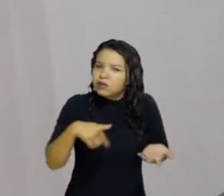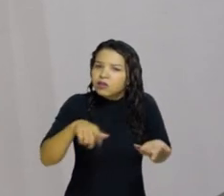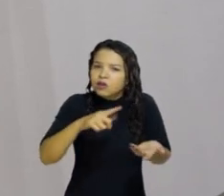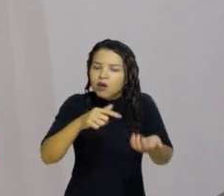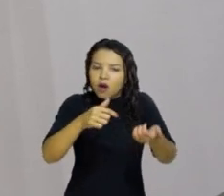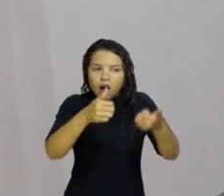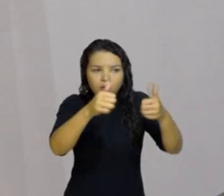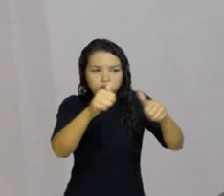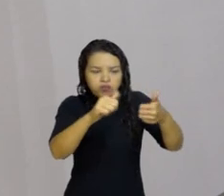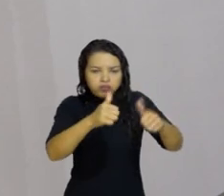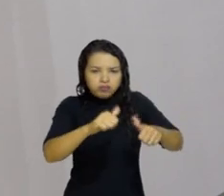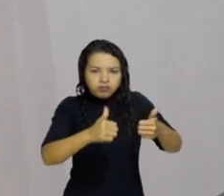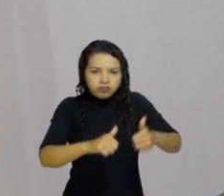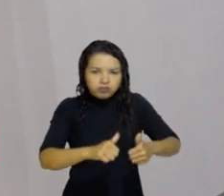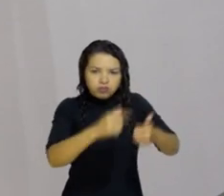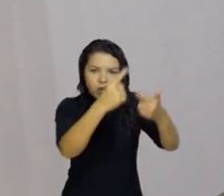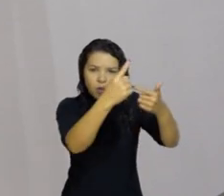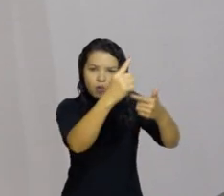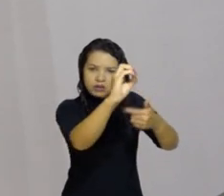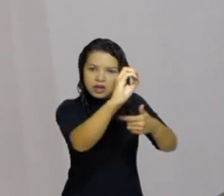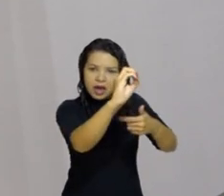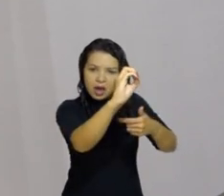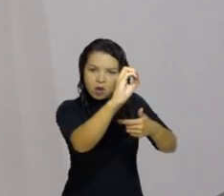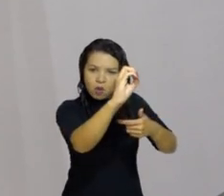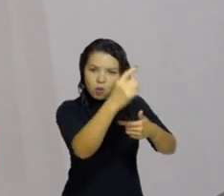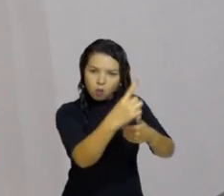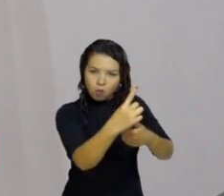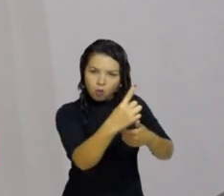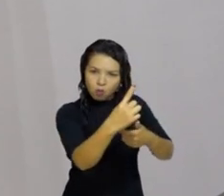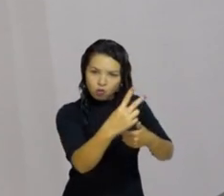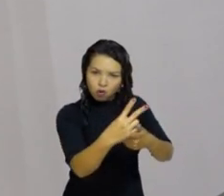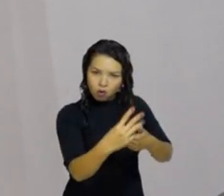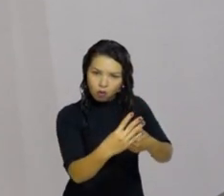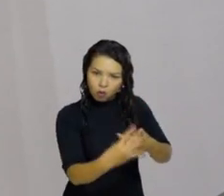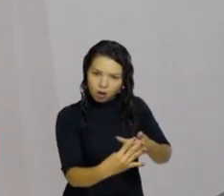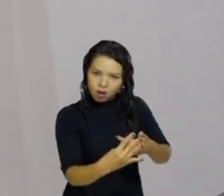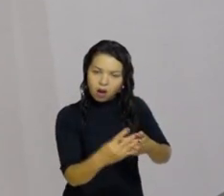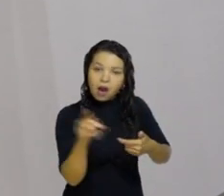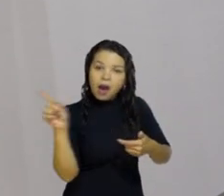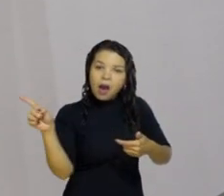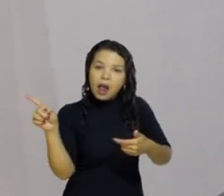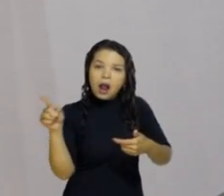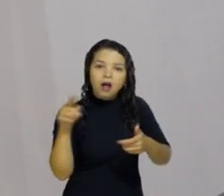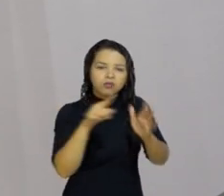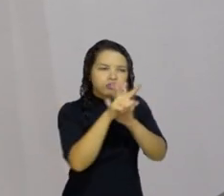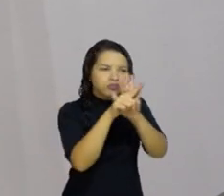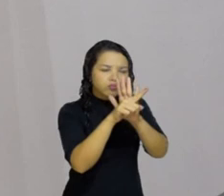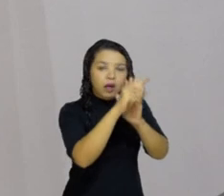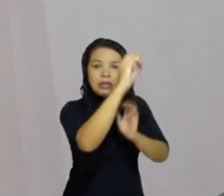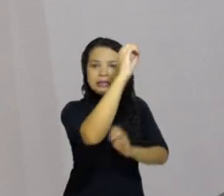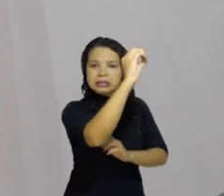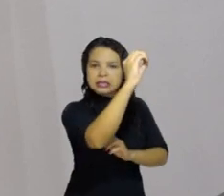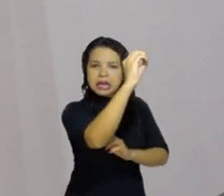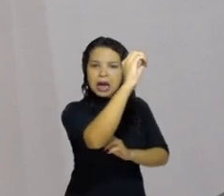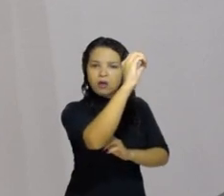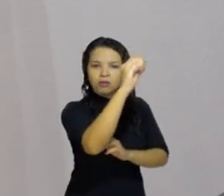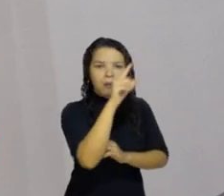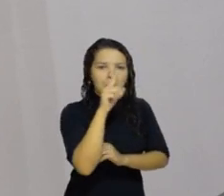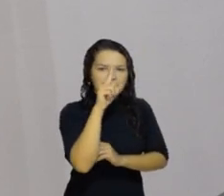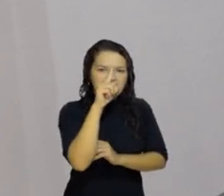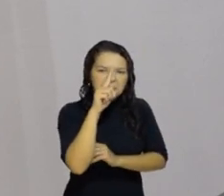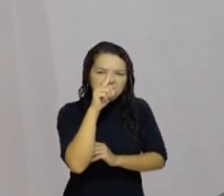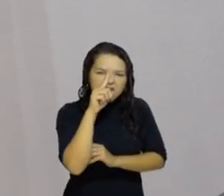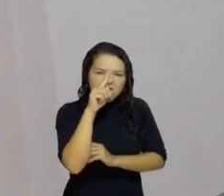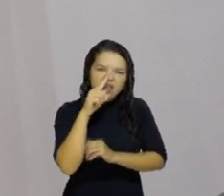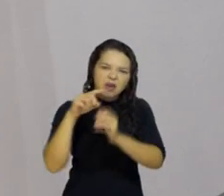portanto, justamente considerado risco zero, na prática, verificou-se que não era exatamente a